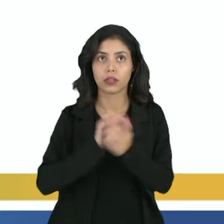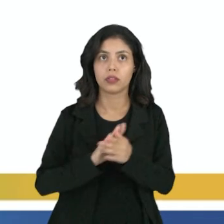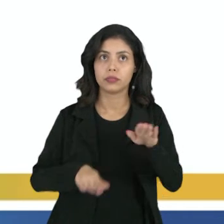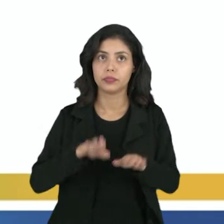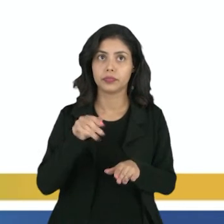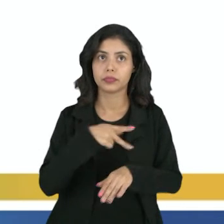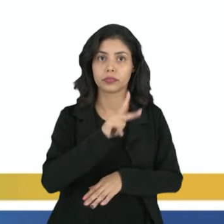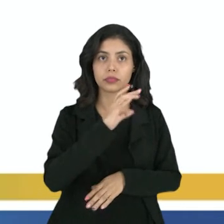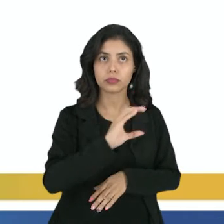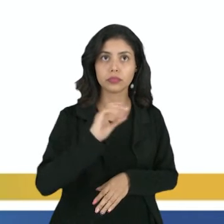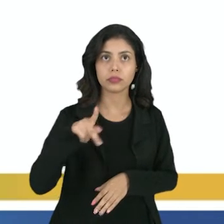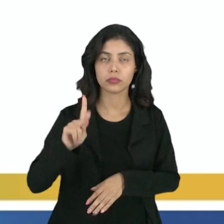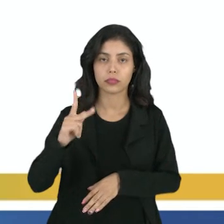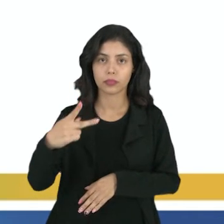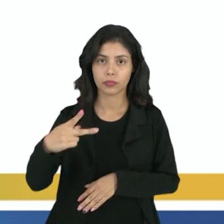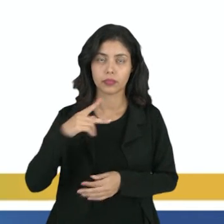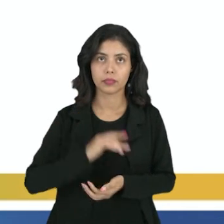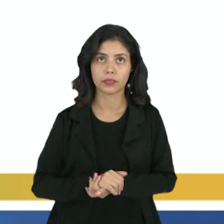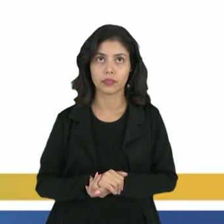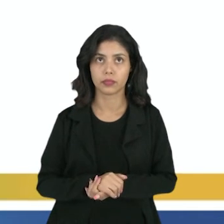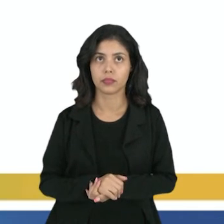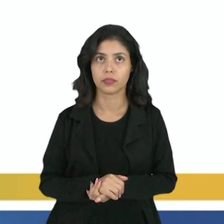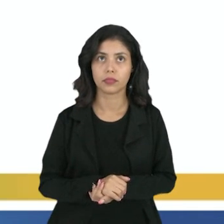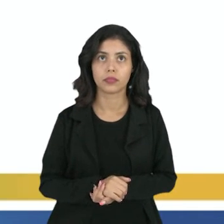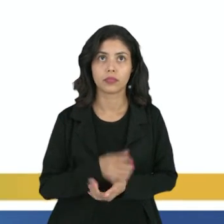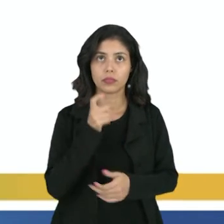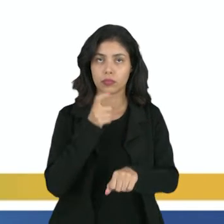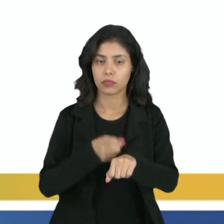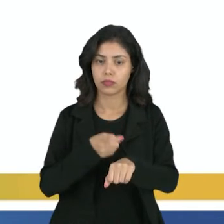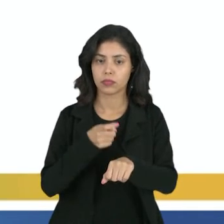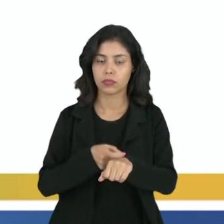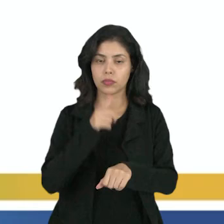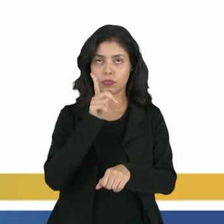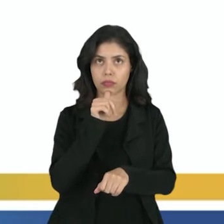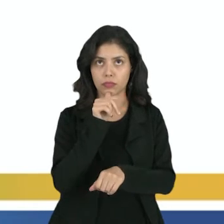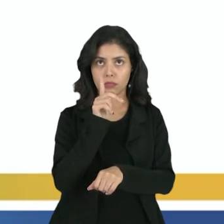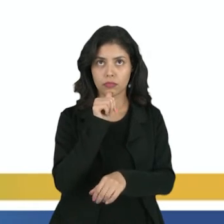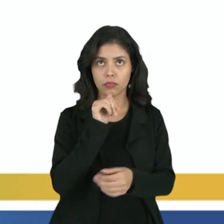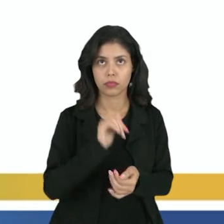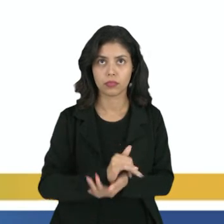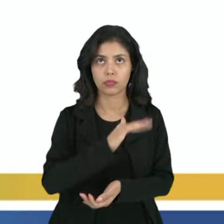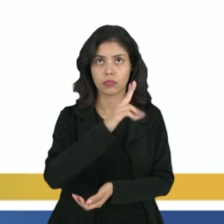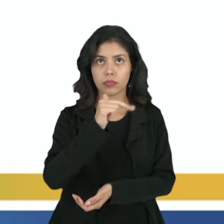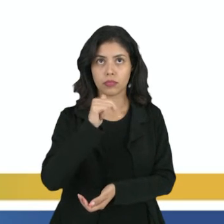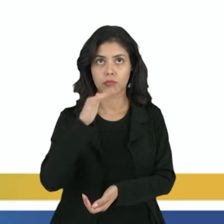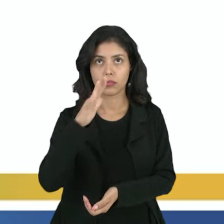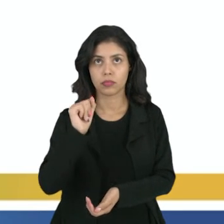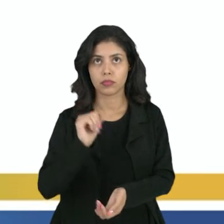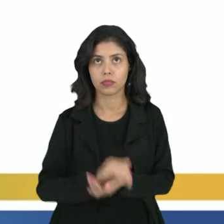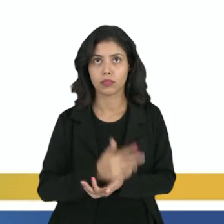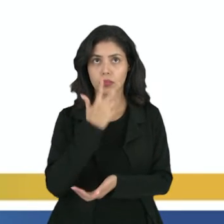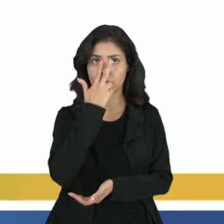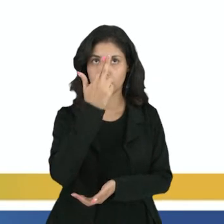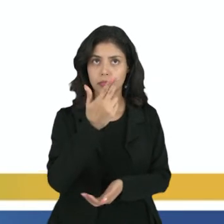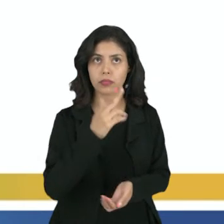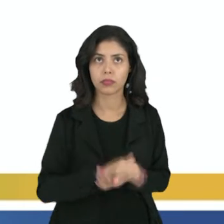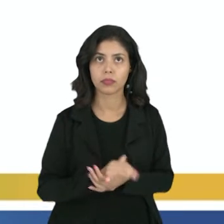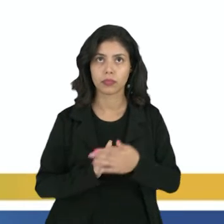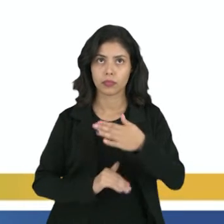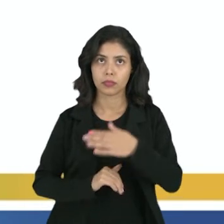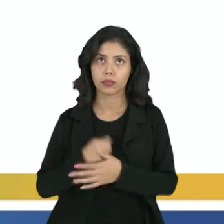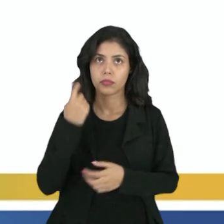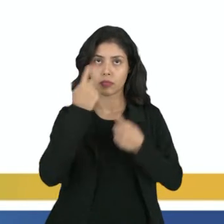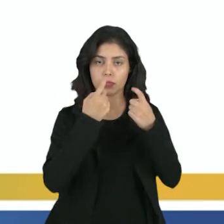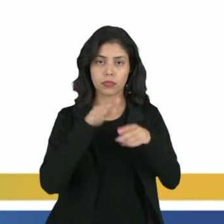Atenção, nos equilíbrios tanto Kc como Kp, nós teremos os sólidos e líquidos puros nunca